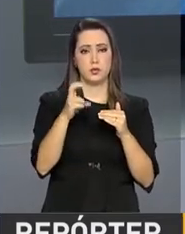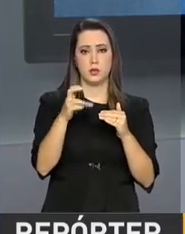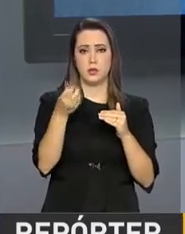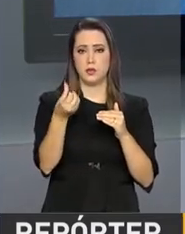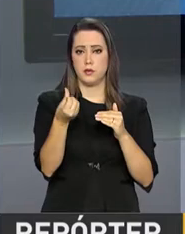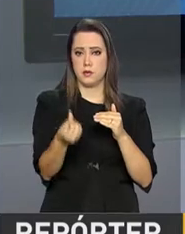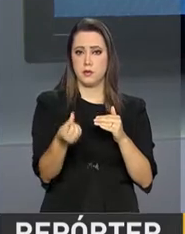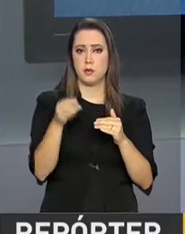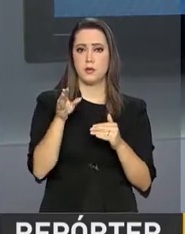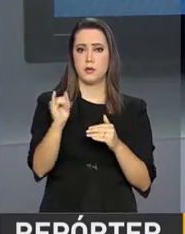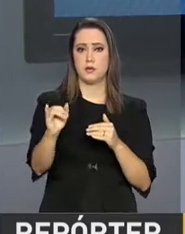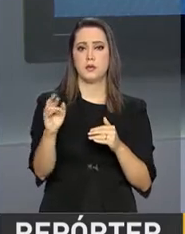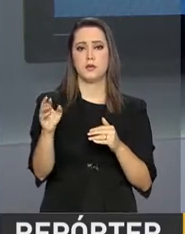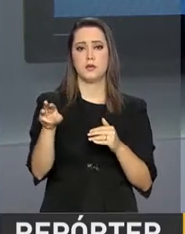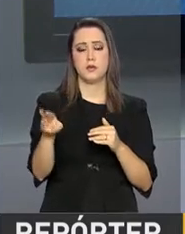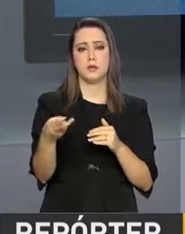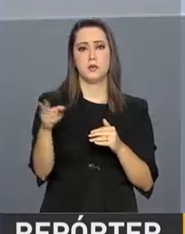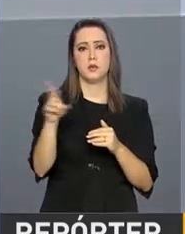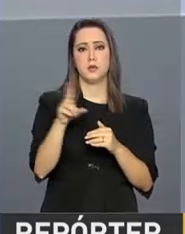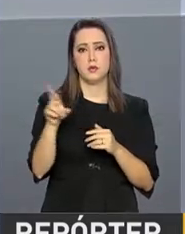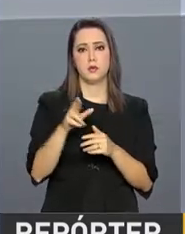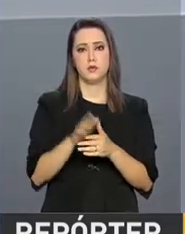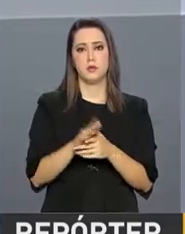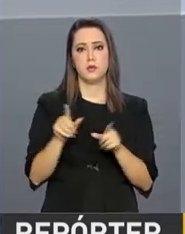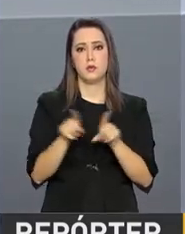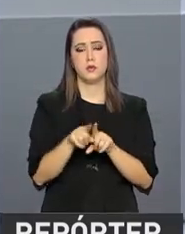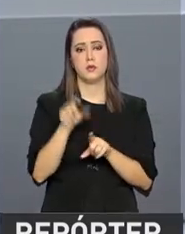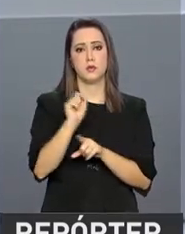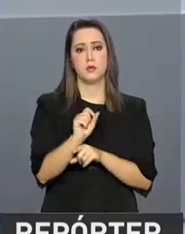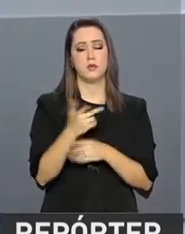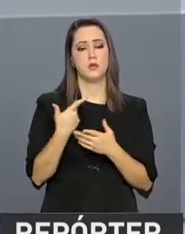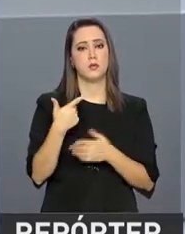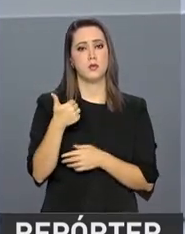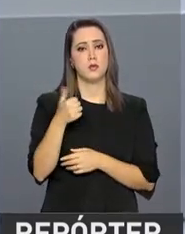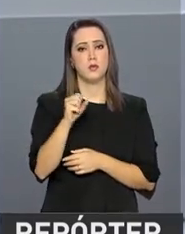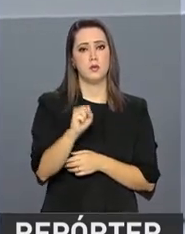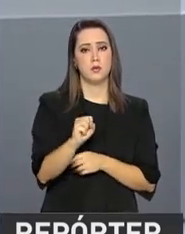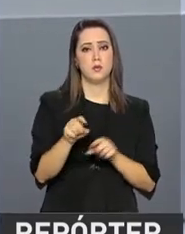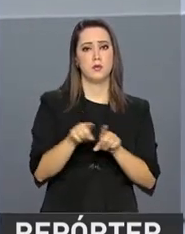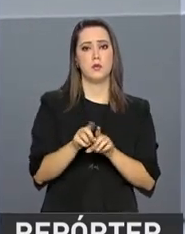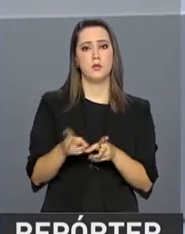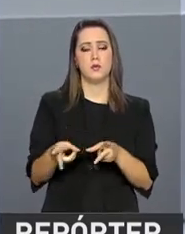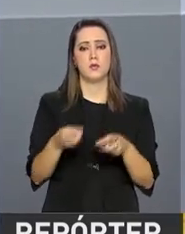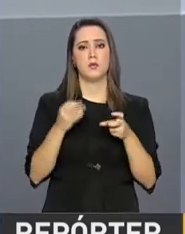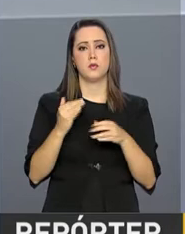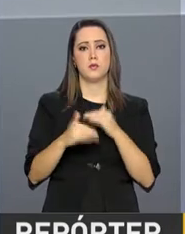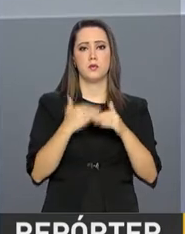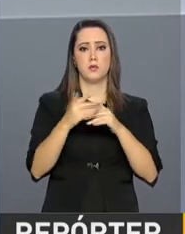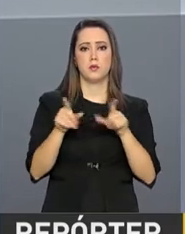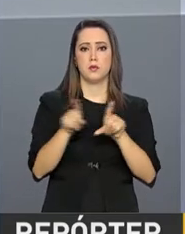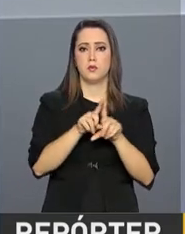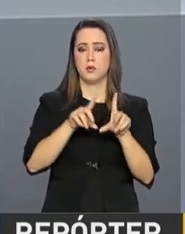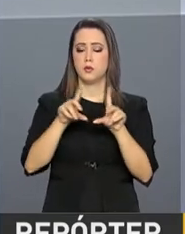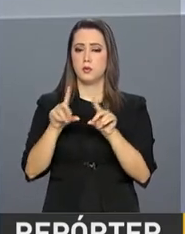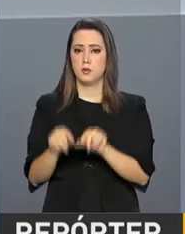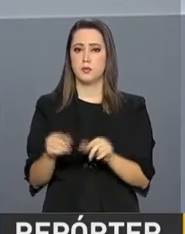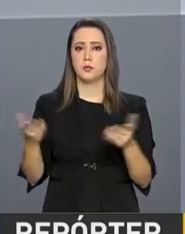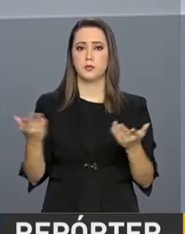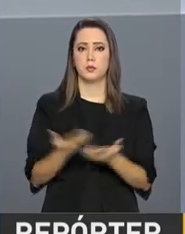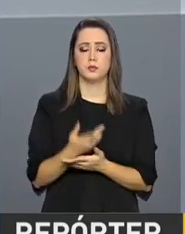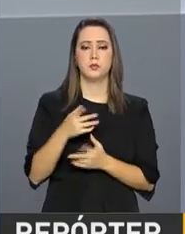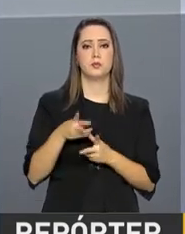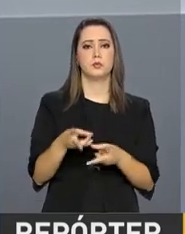e 700 milhões de reais para 2018 a expectativa para o déficit primário também recuou agora ele é estimado